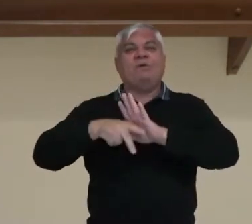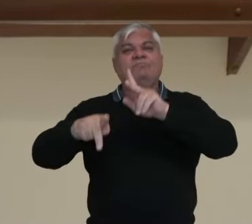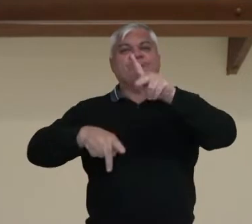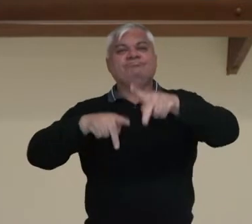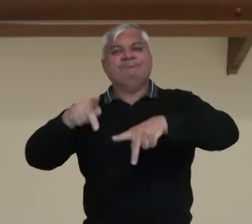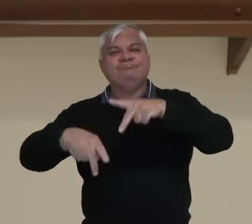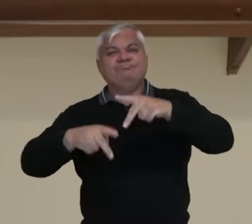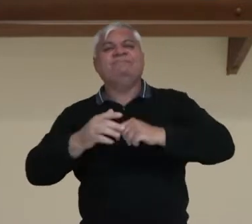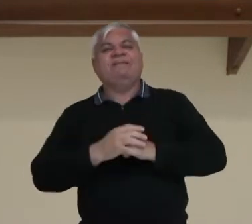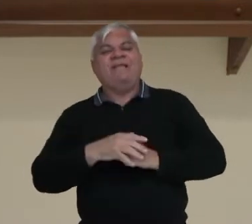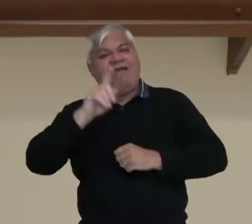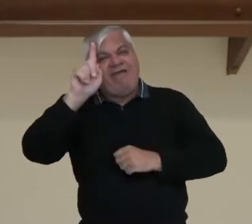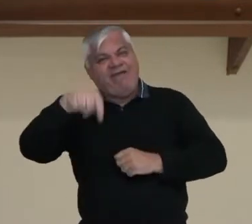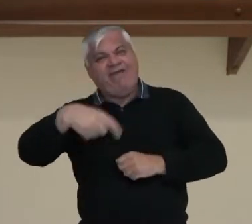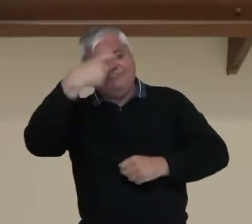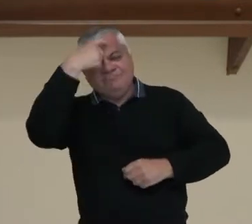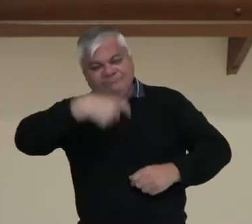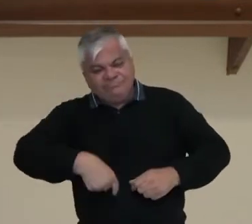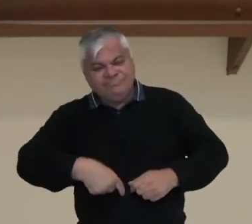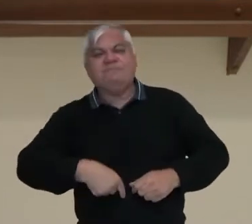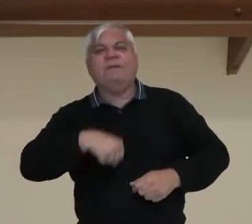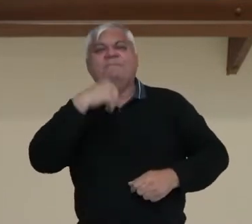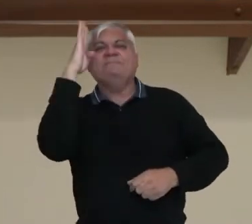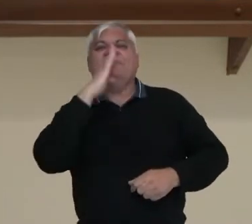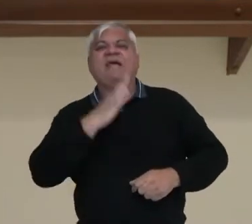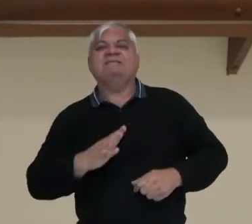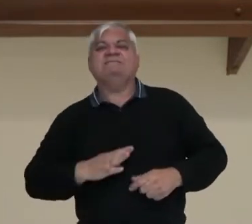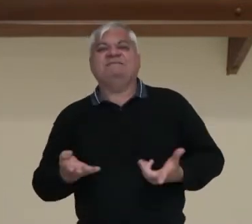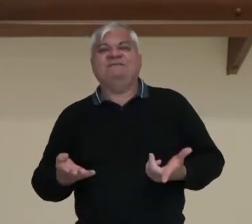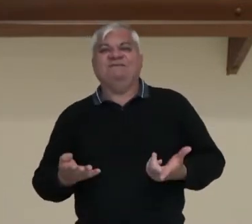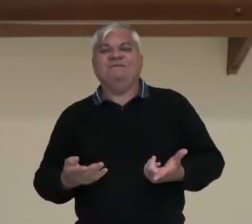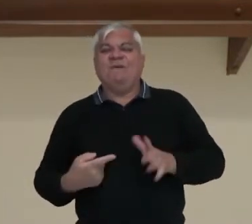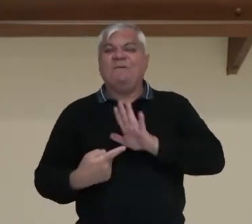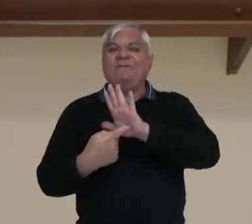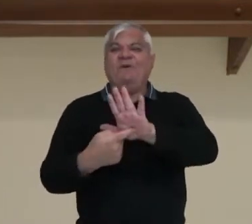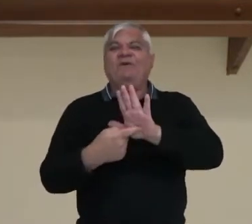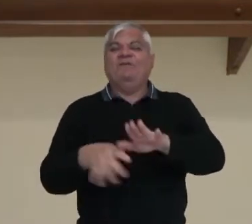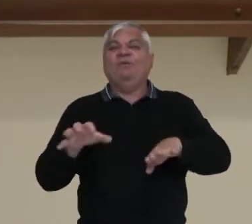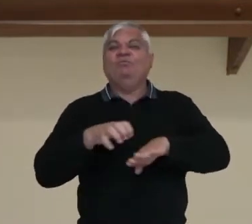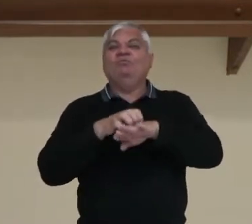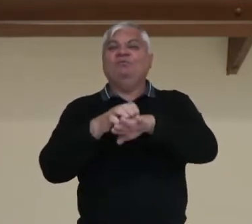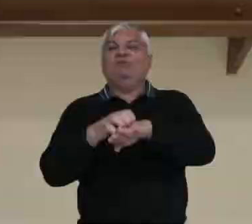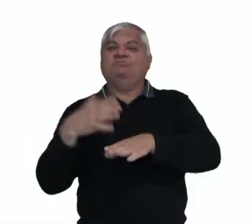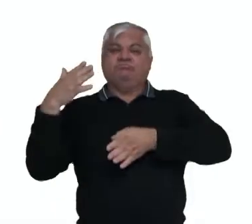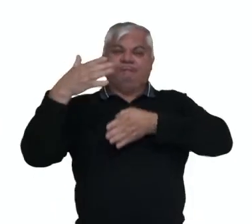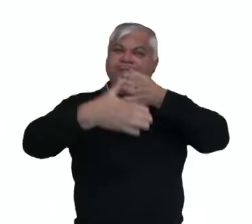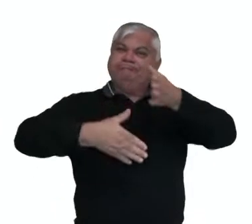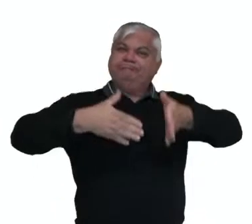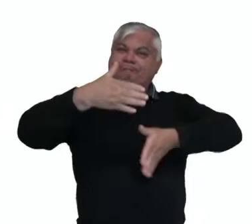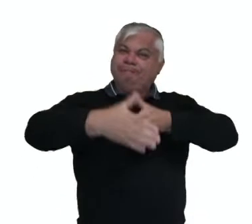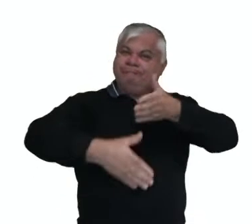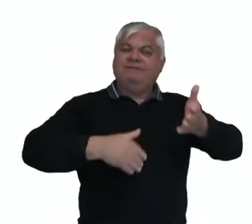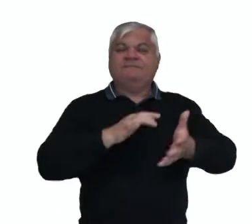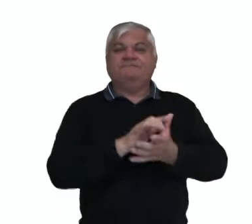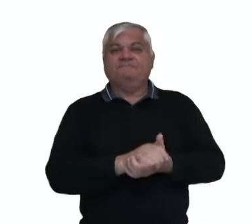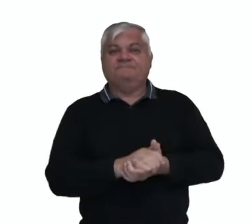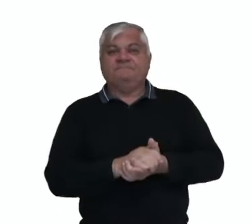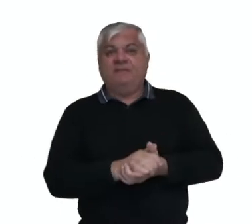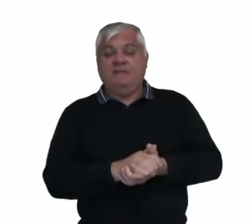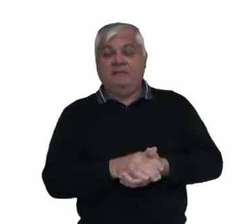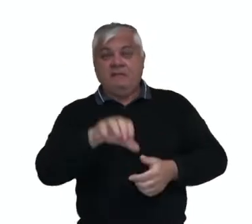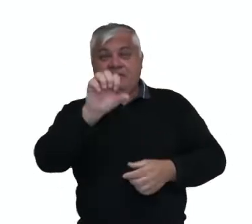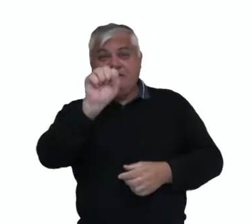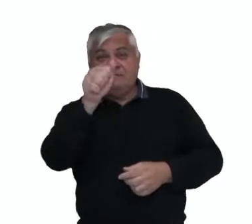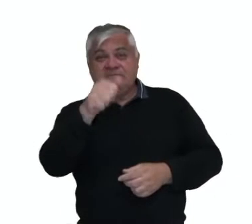do que é ser brasileiro vendido ao turismo lá fora também. Atualmente, o samba, ele é um